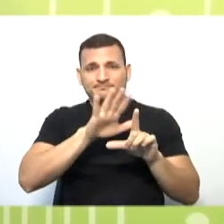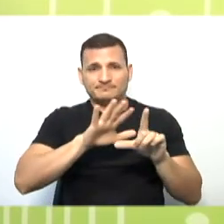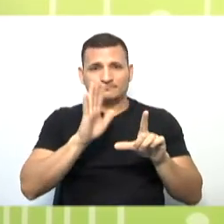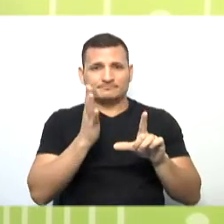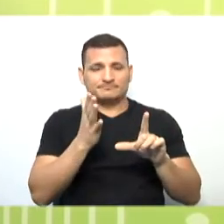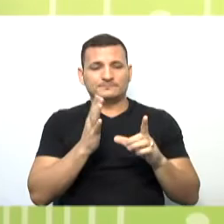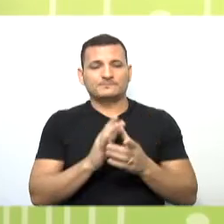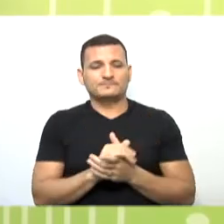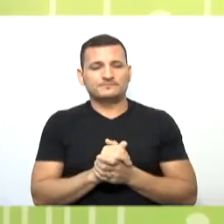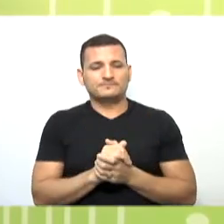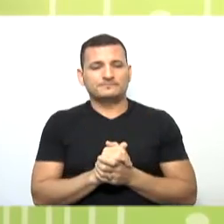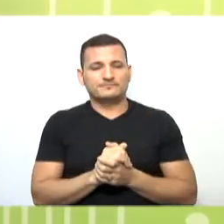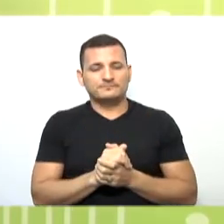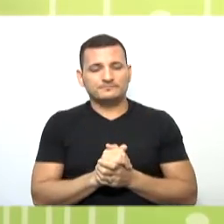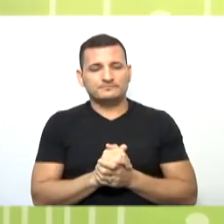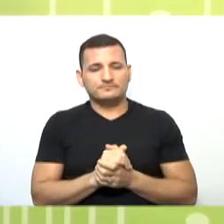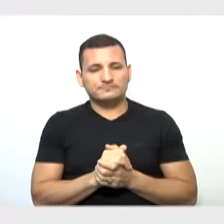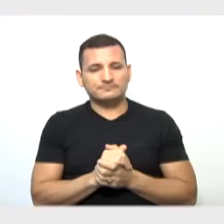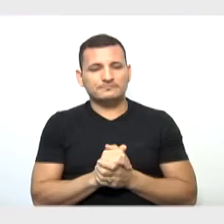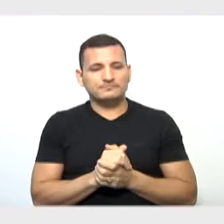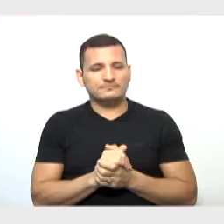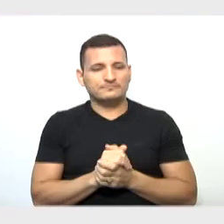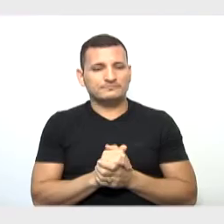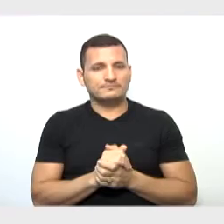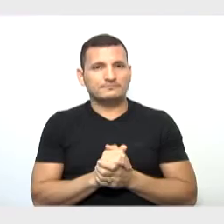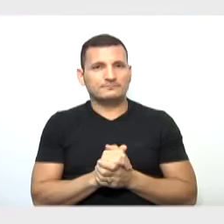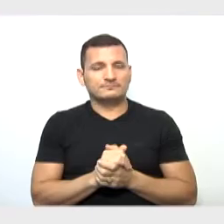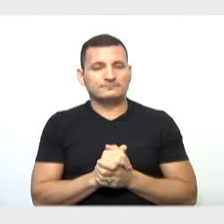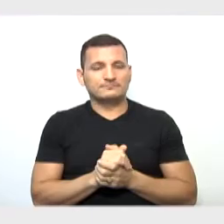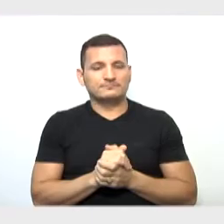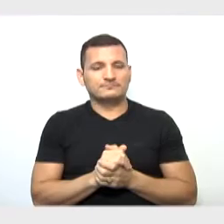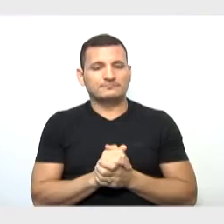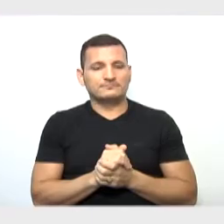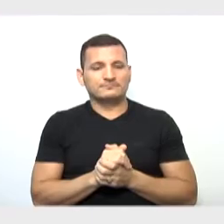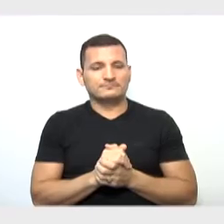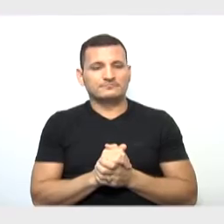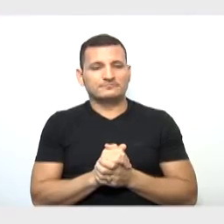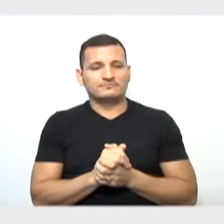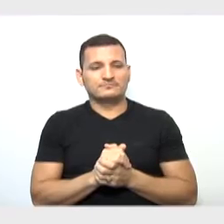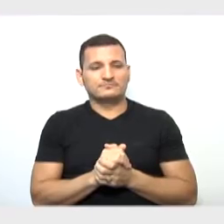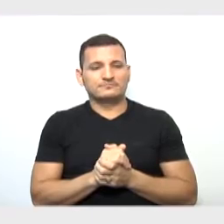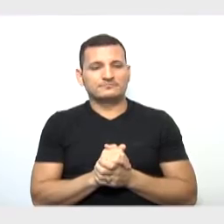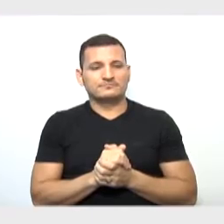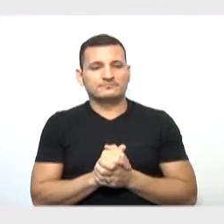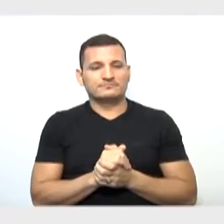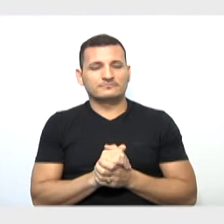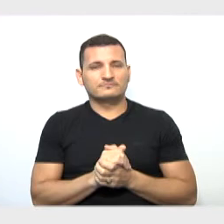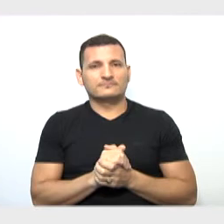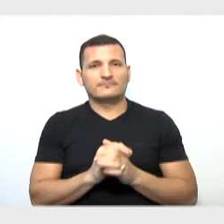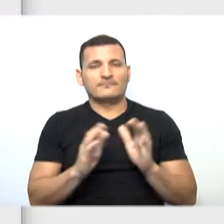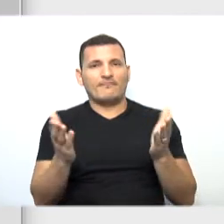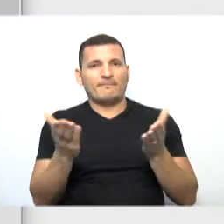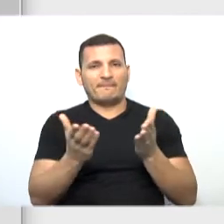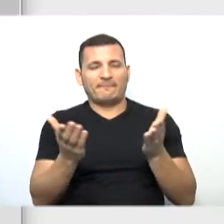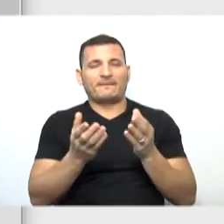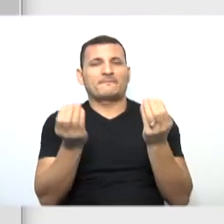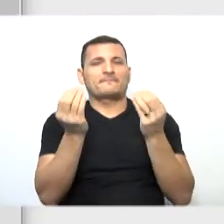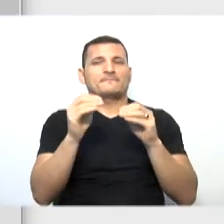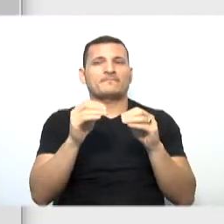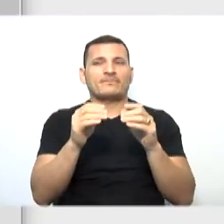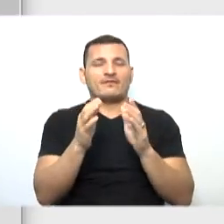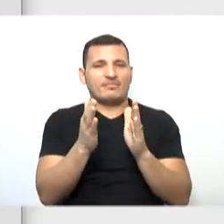de vocês. E vamos seguindo. Agora eu vou colocar o tamanho da minha fonte.